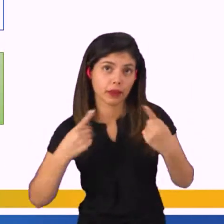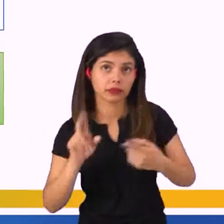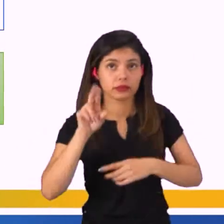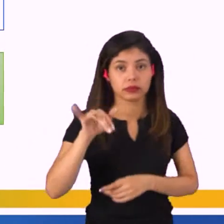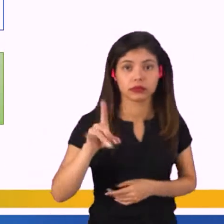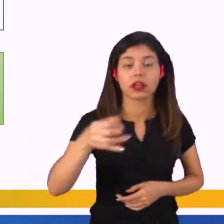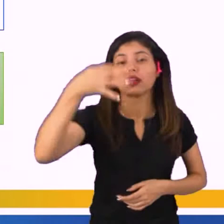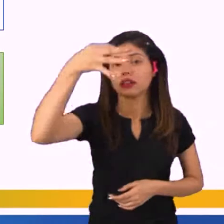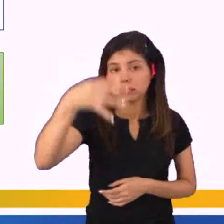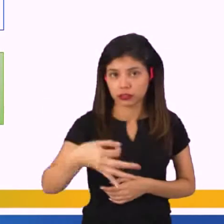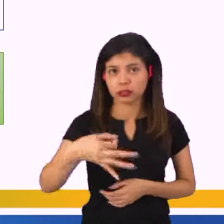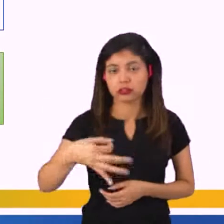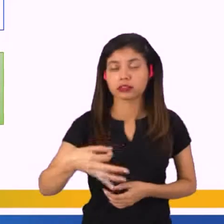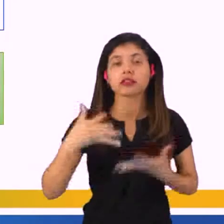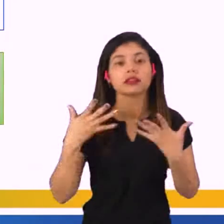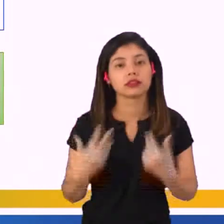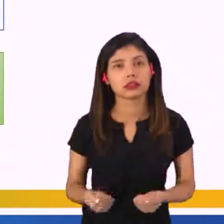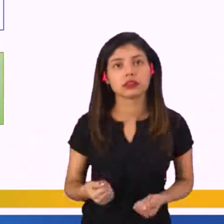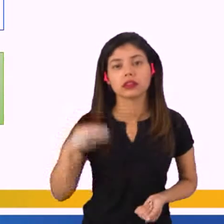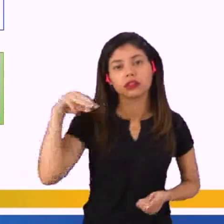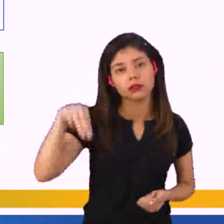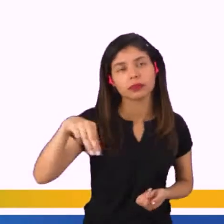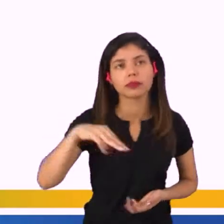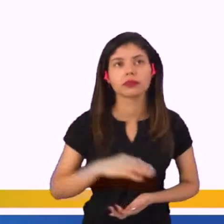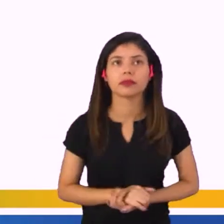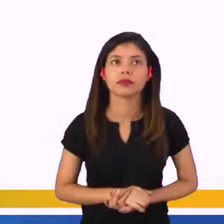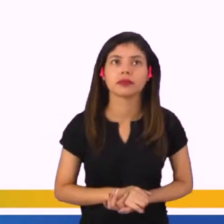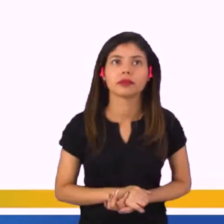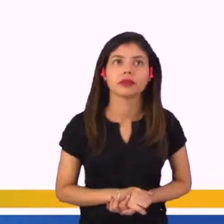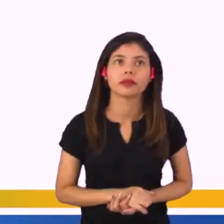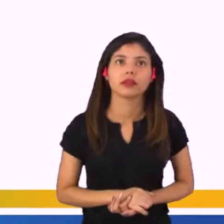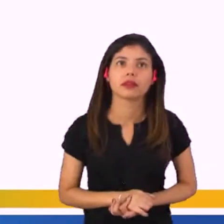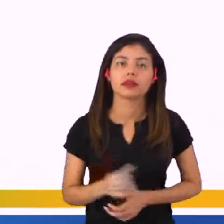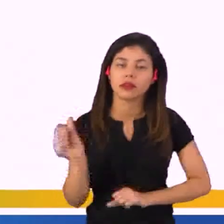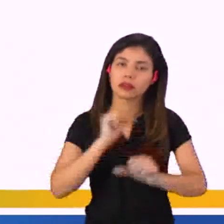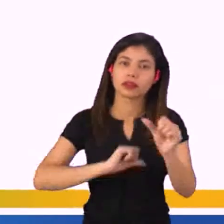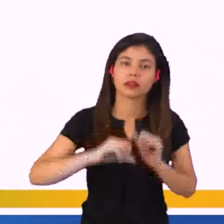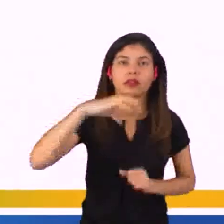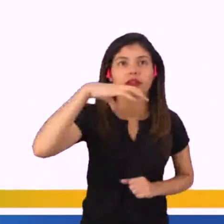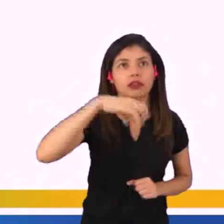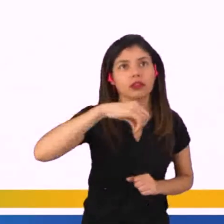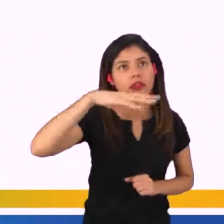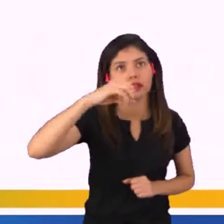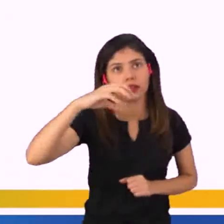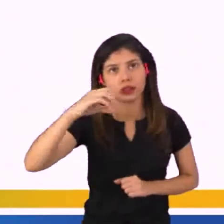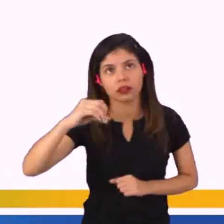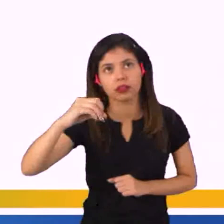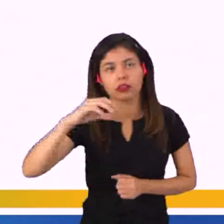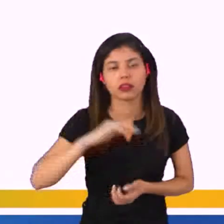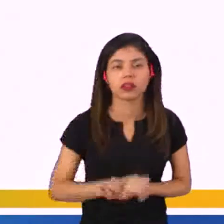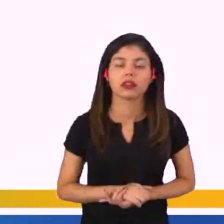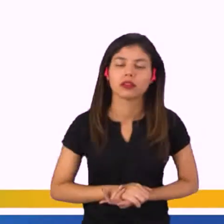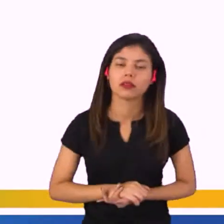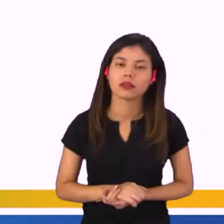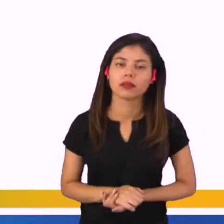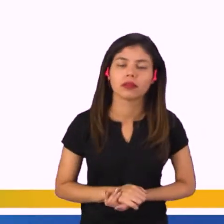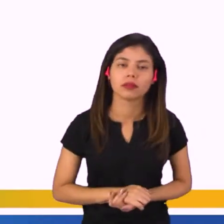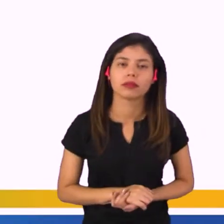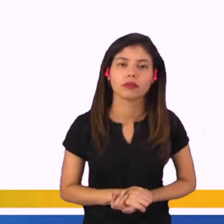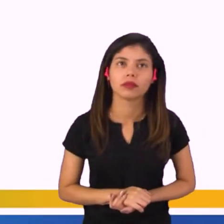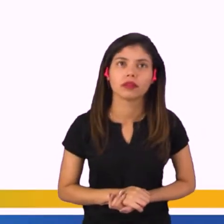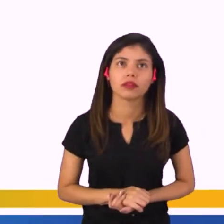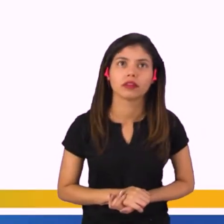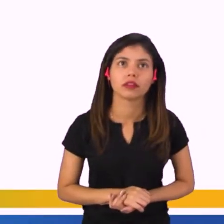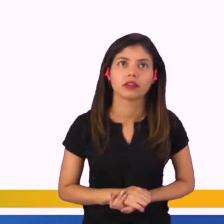errada, mas a unidade mais adequada seria o metro. Então, para convertermos